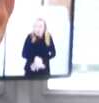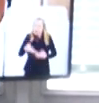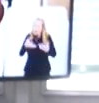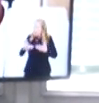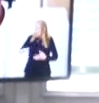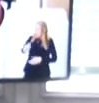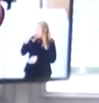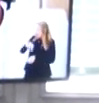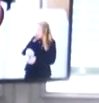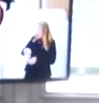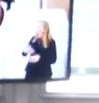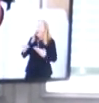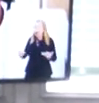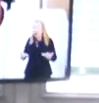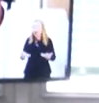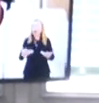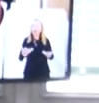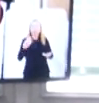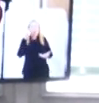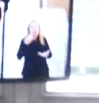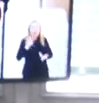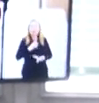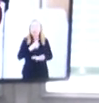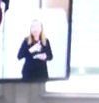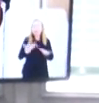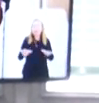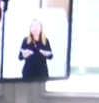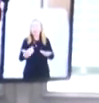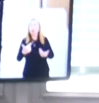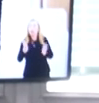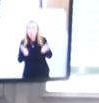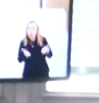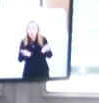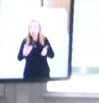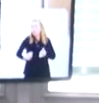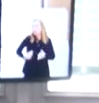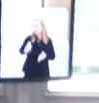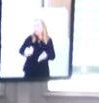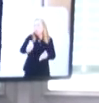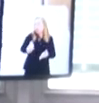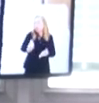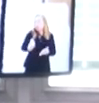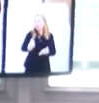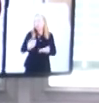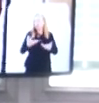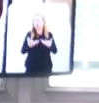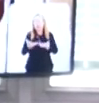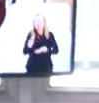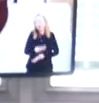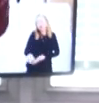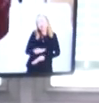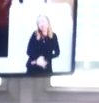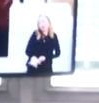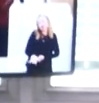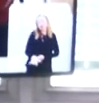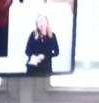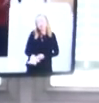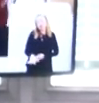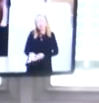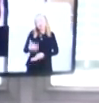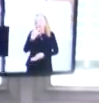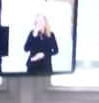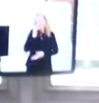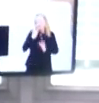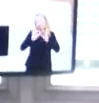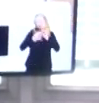é emblemático os próximos três anos vão ser anos muito difíceis O Poder Executivo Parlamento precisa compreender